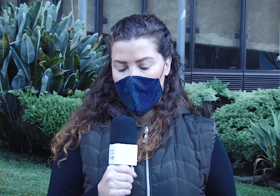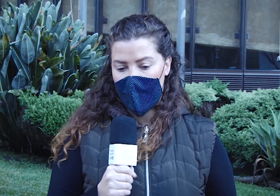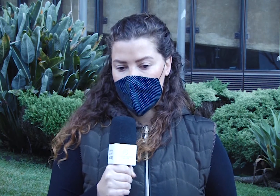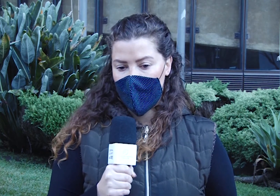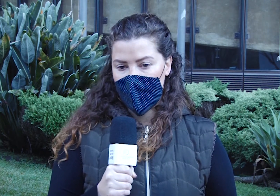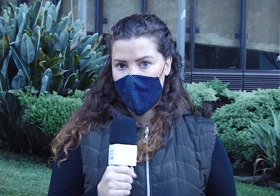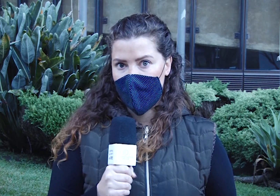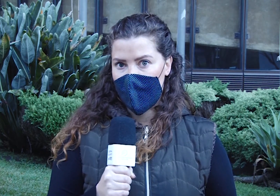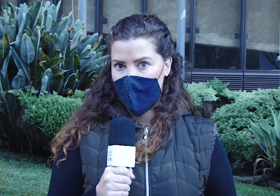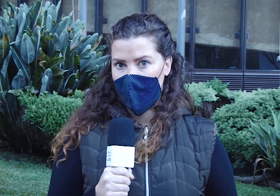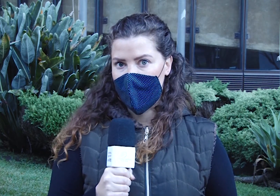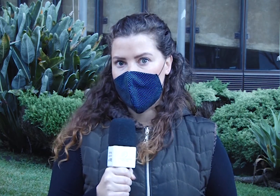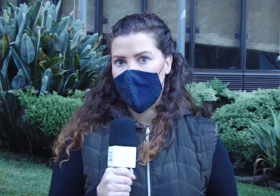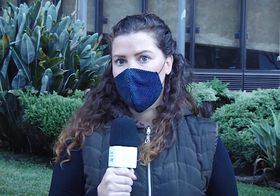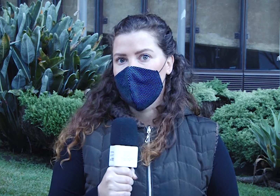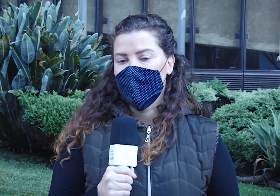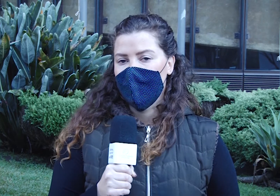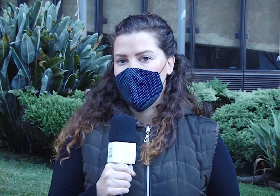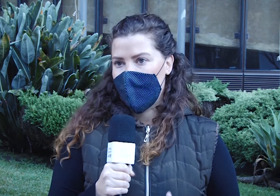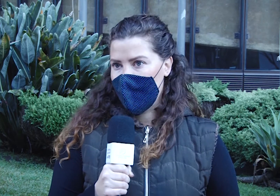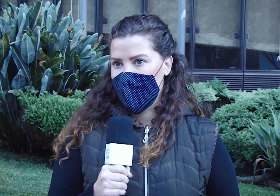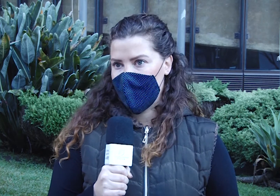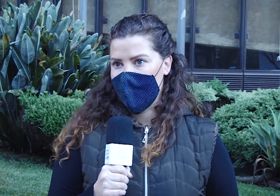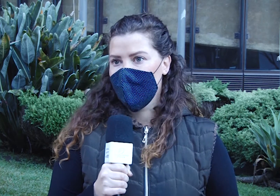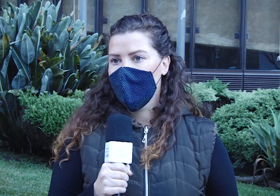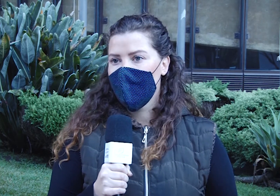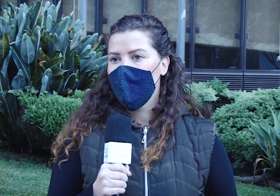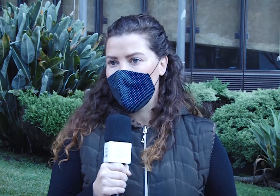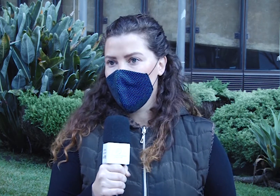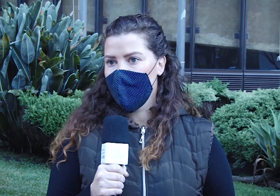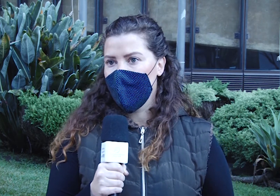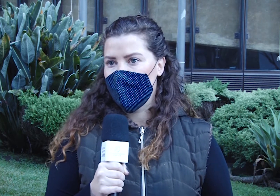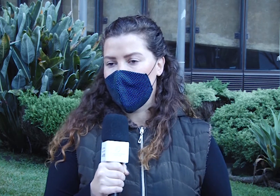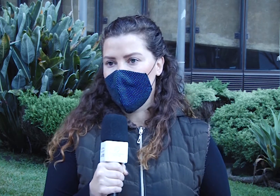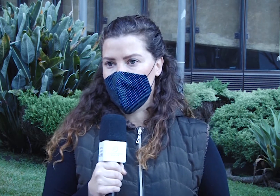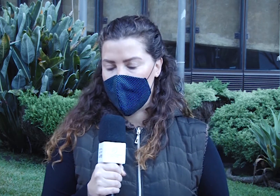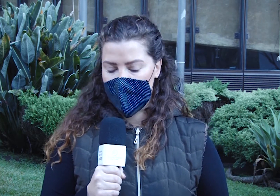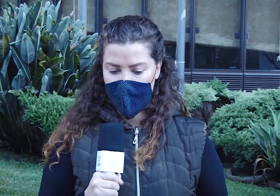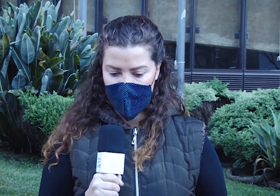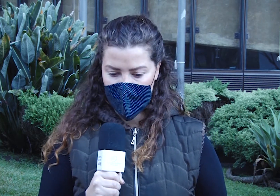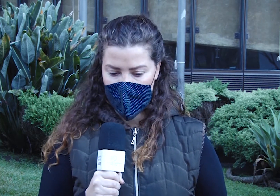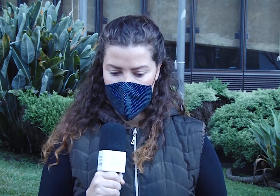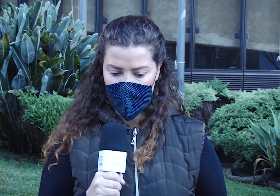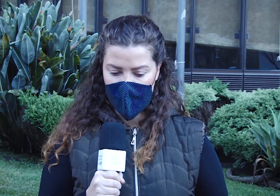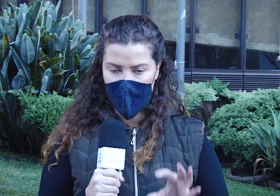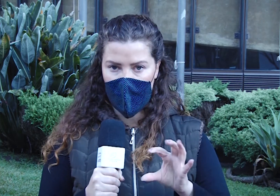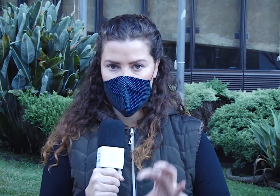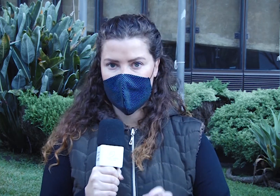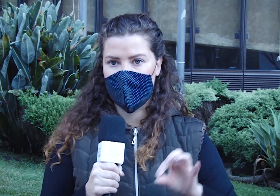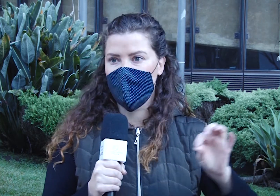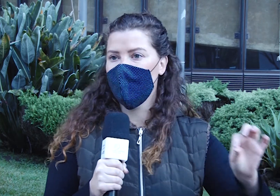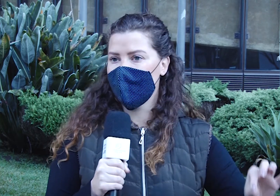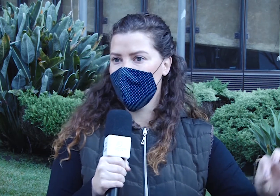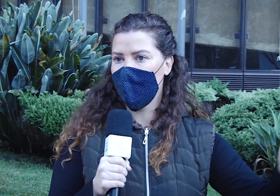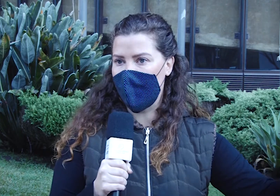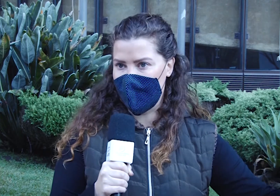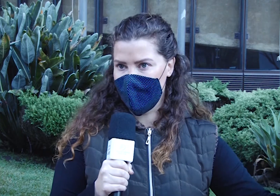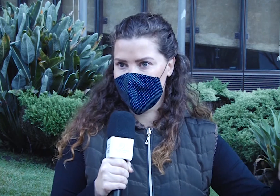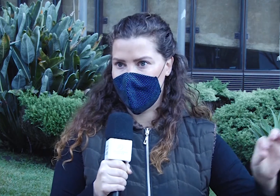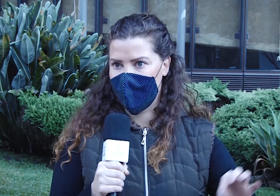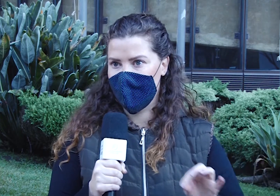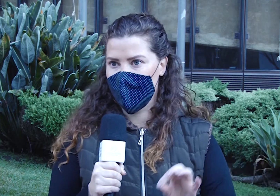é algo que a gente tem que pensar. E é claro, isso inclui um plano de mobilidade urbana porque a gente não pode fazer ações